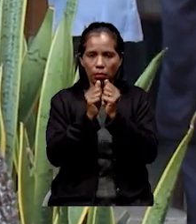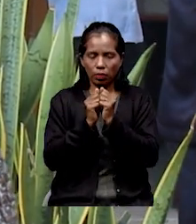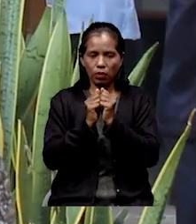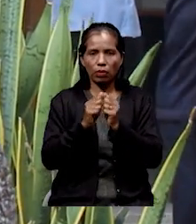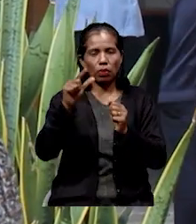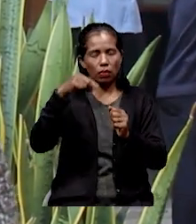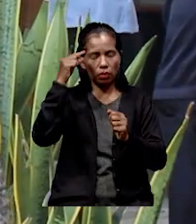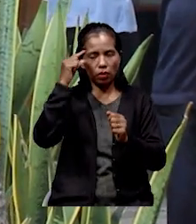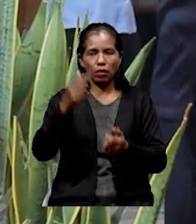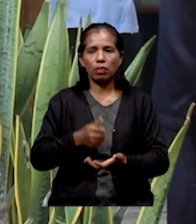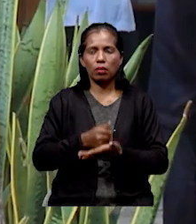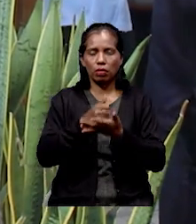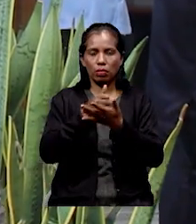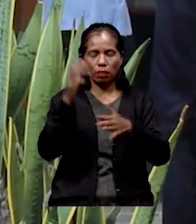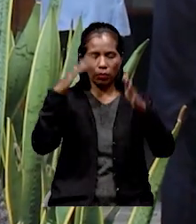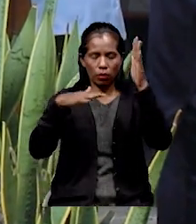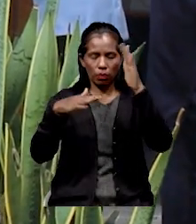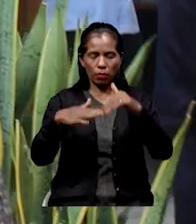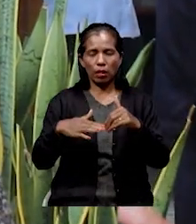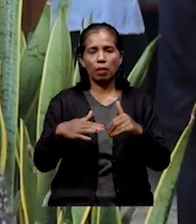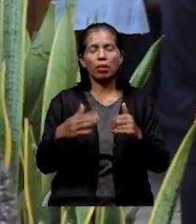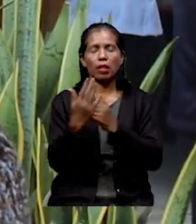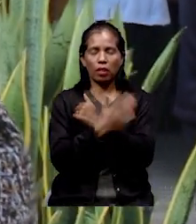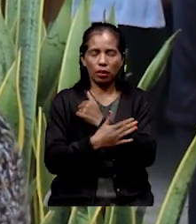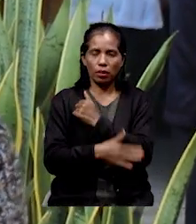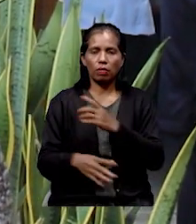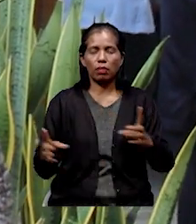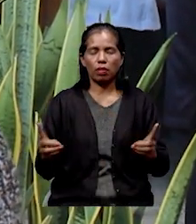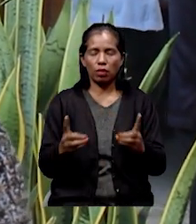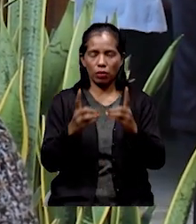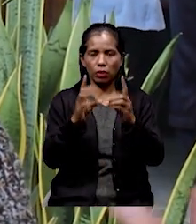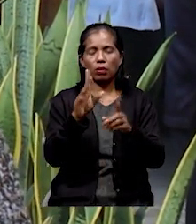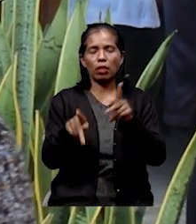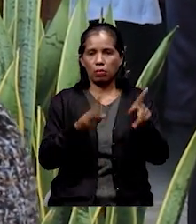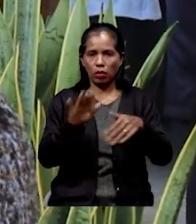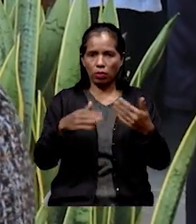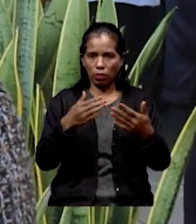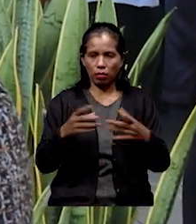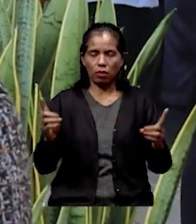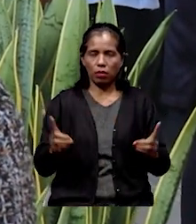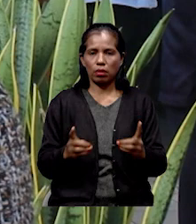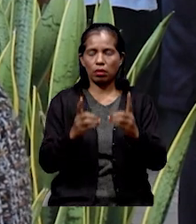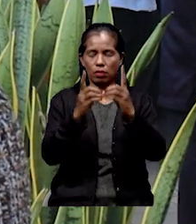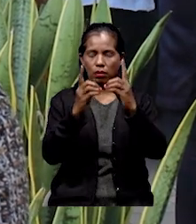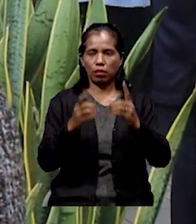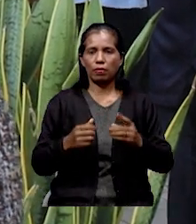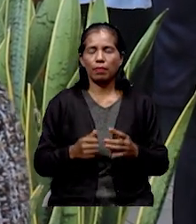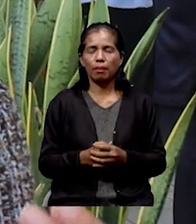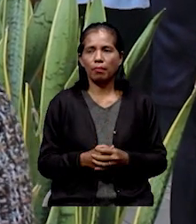resolves e resolve os problemas sociais na Beita Areia. Questões em desemprego, questões em violência contra